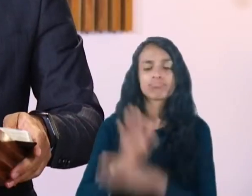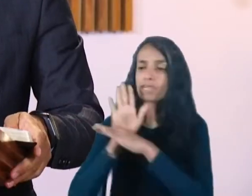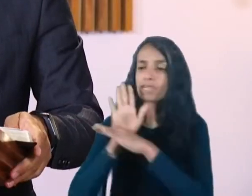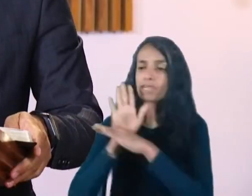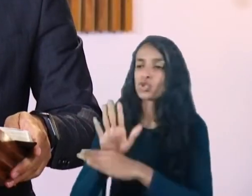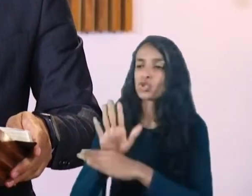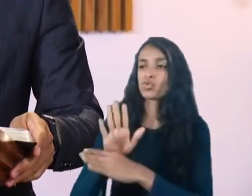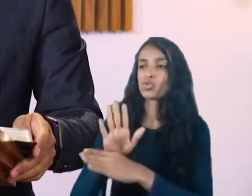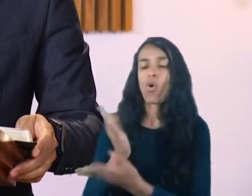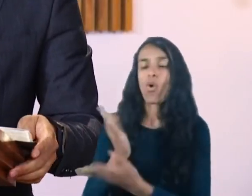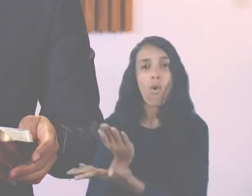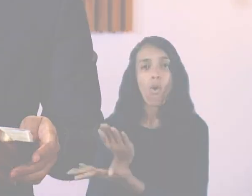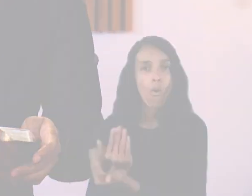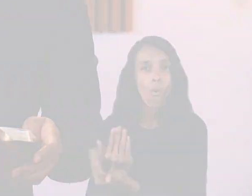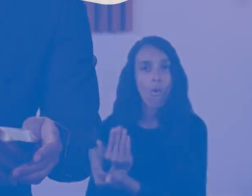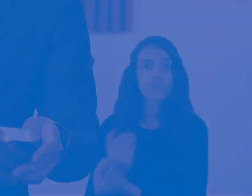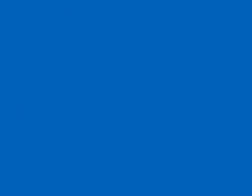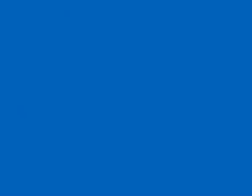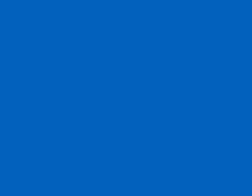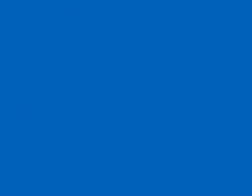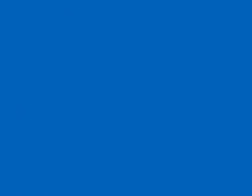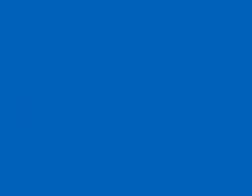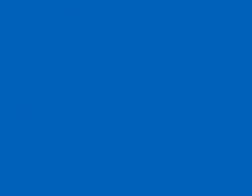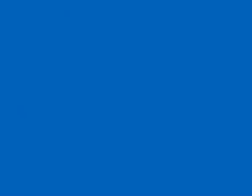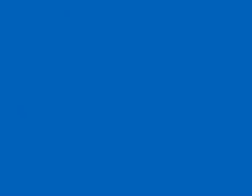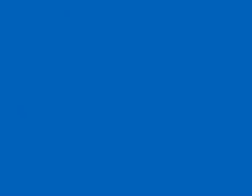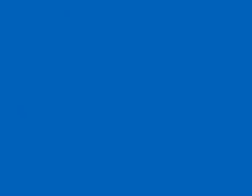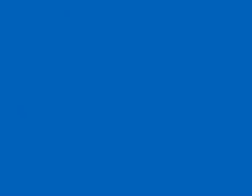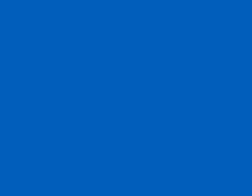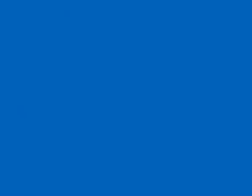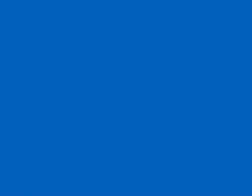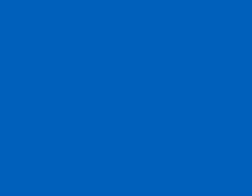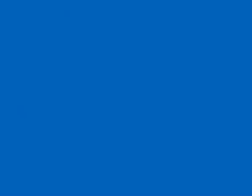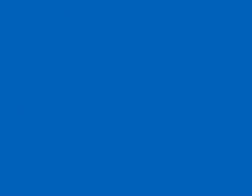oração em nome de Jesus. Amém.